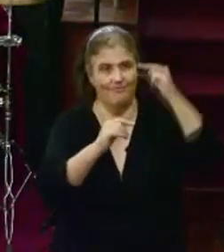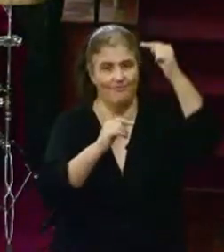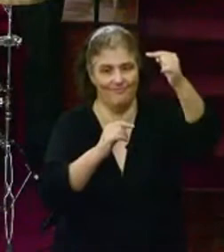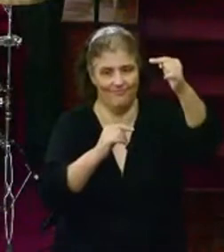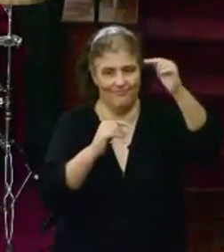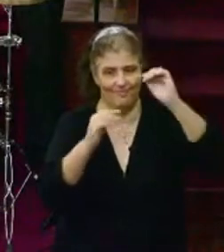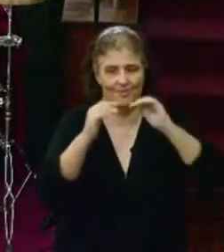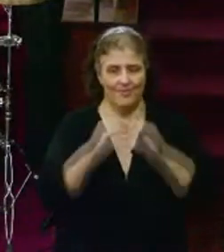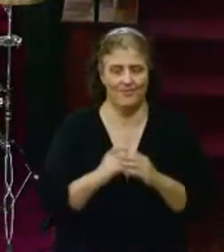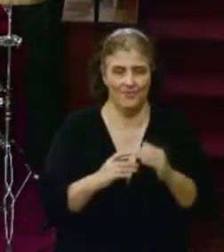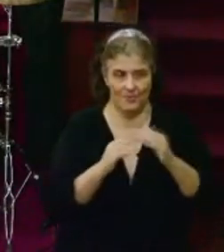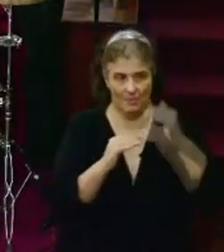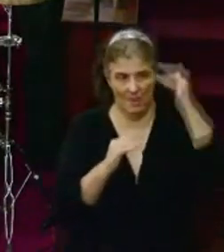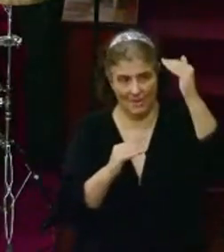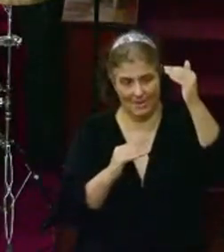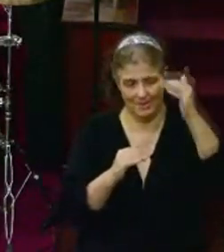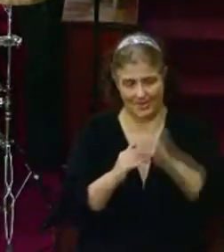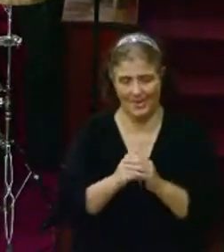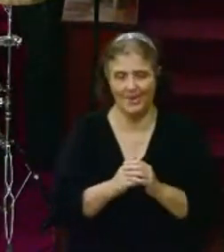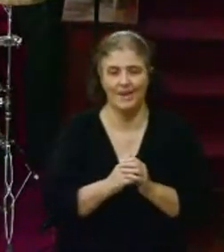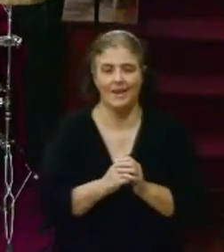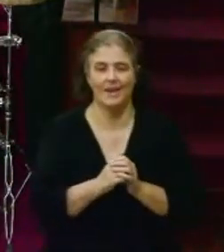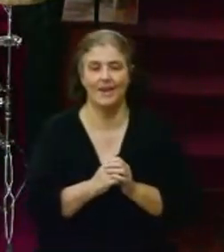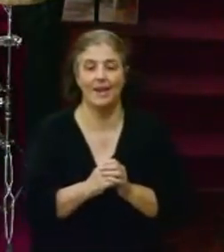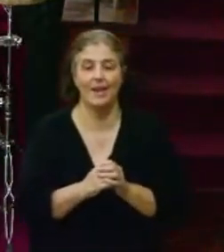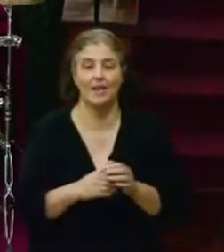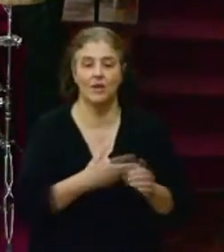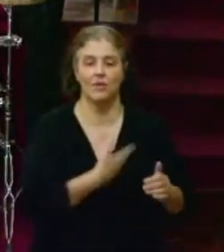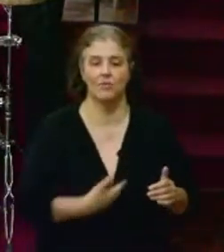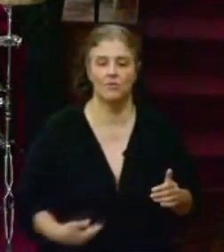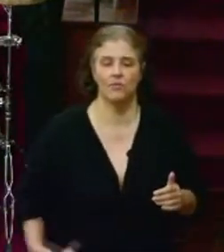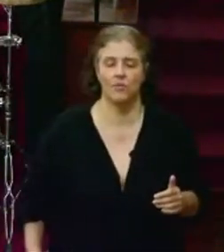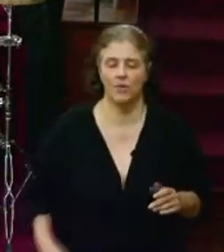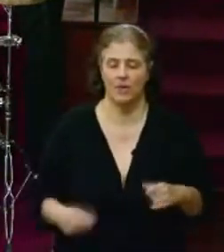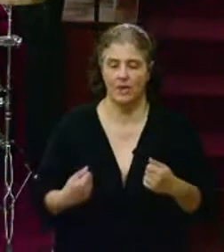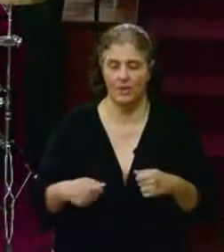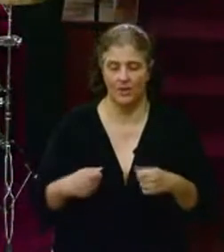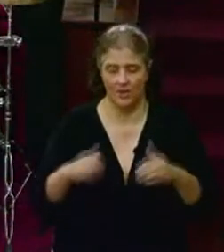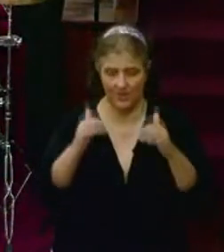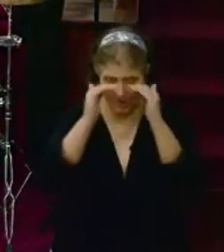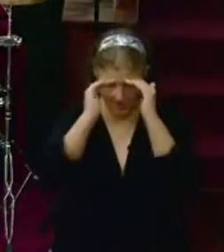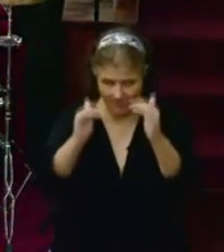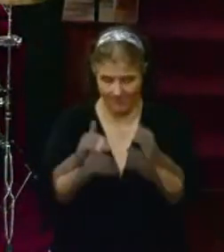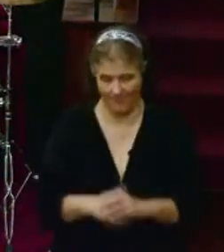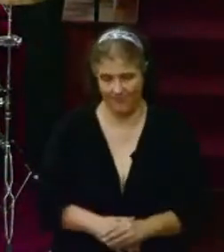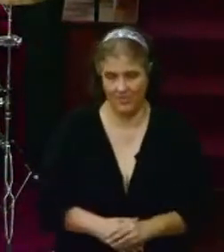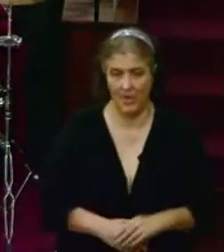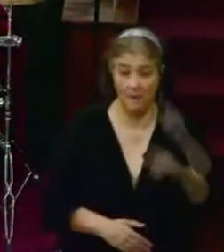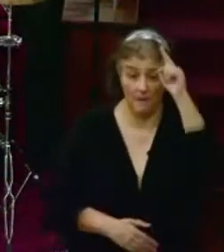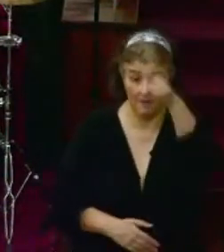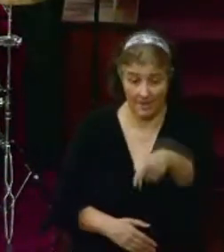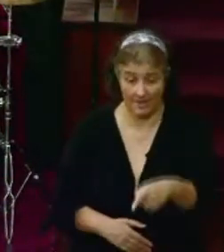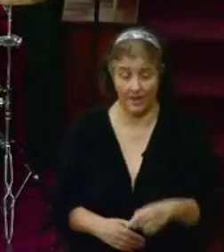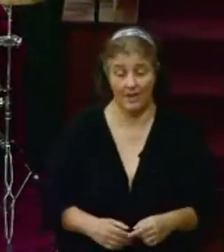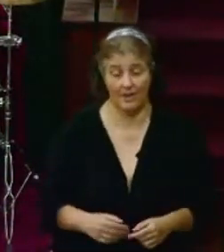dizendo: se eu tenho essa autoridade constituída pelo império para mandar nesses soldados, muito mais o